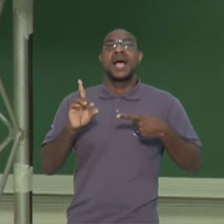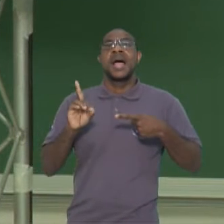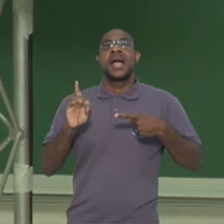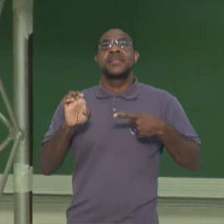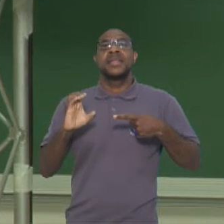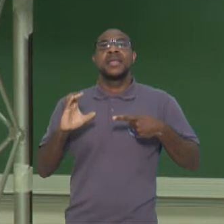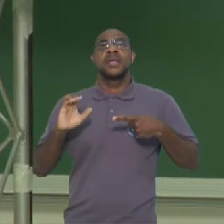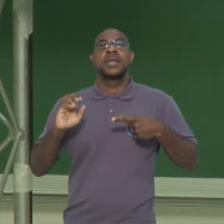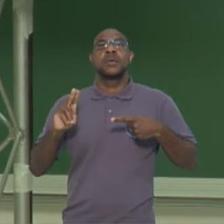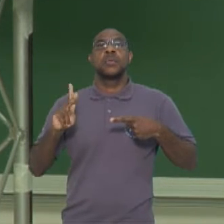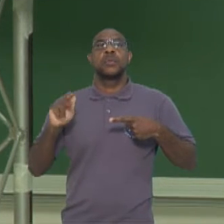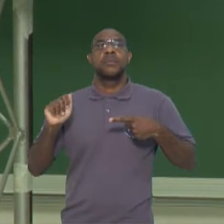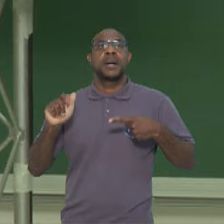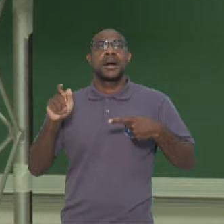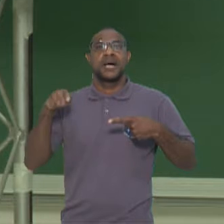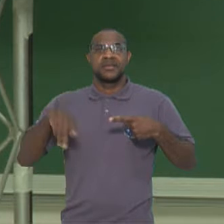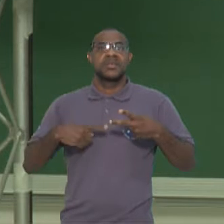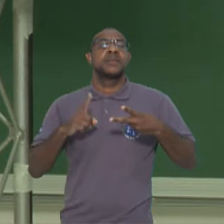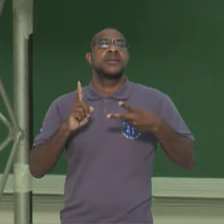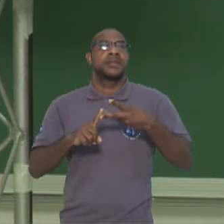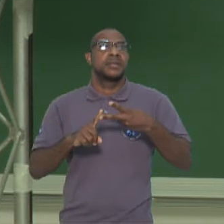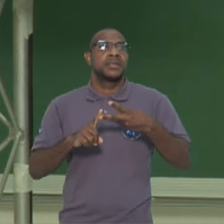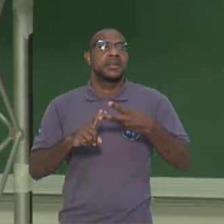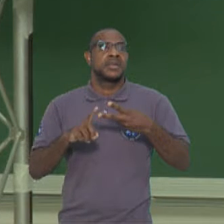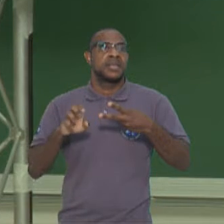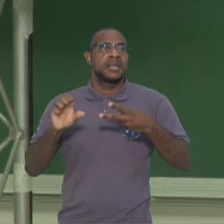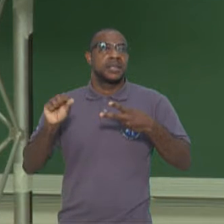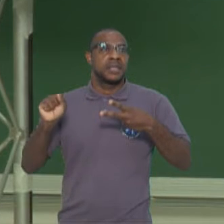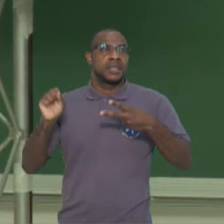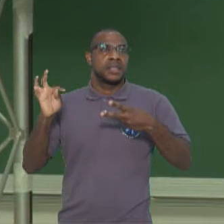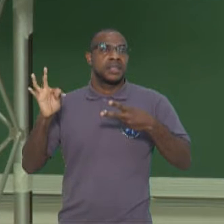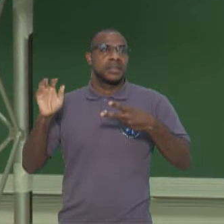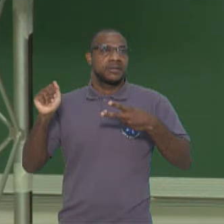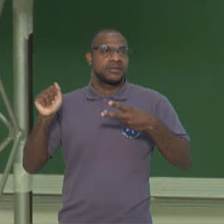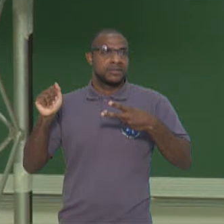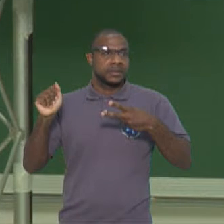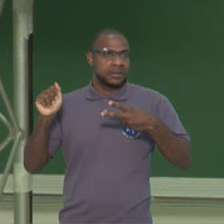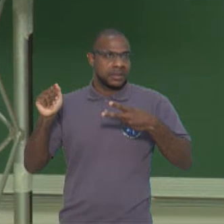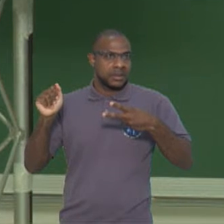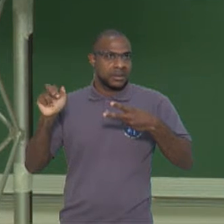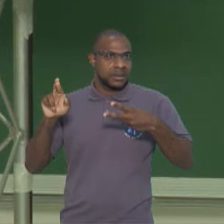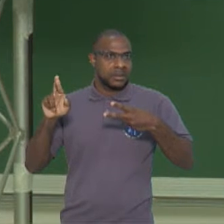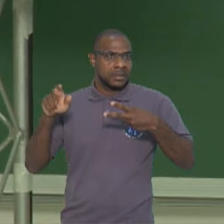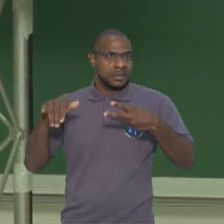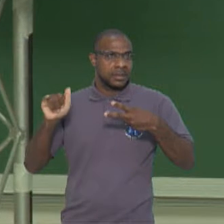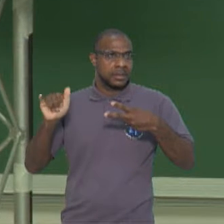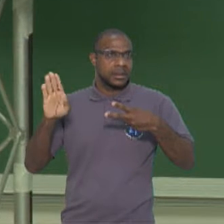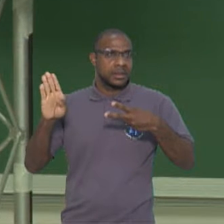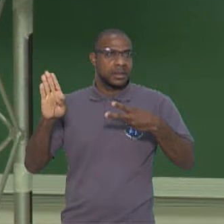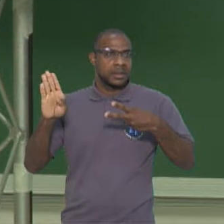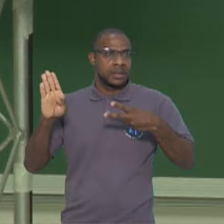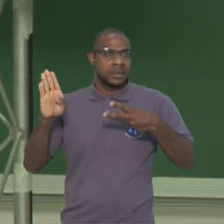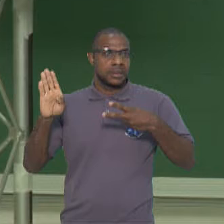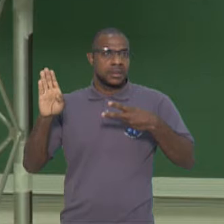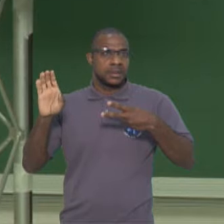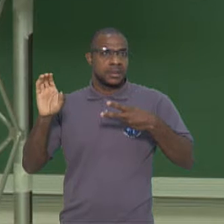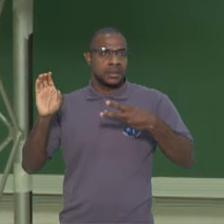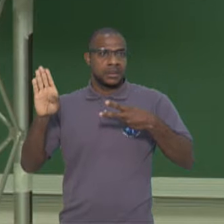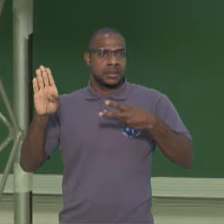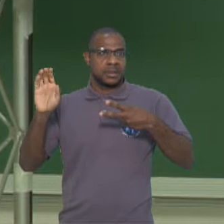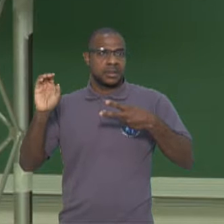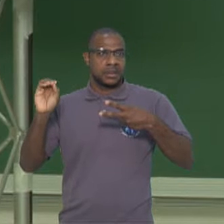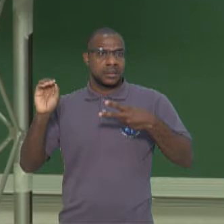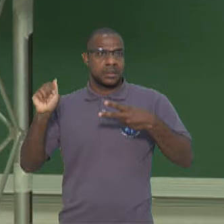ângulos de filmagem. A gente falou dos storyboards, que são representações, normalmente de desenhos,